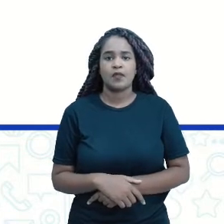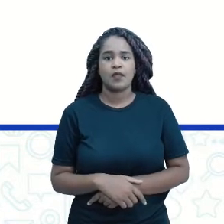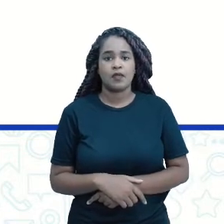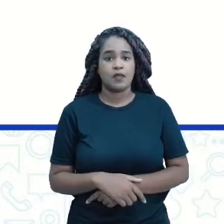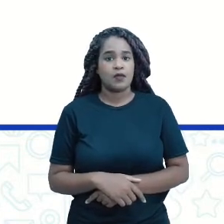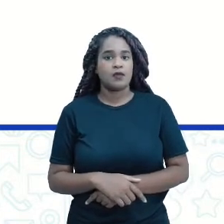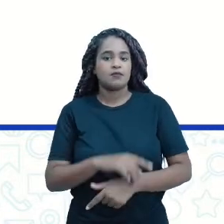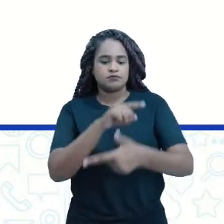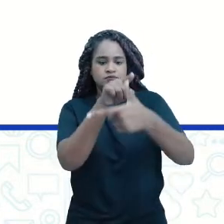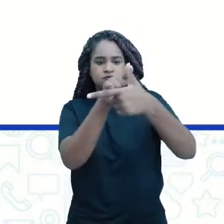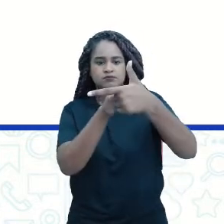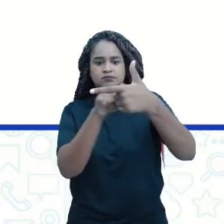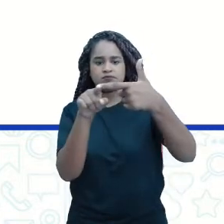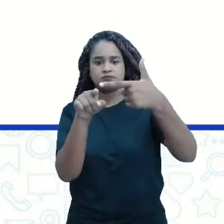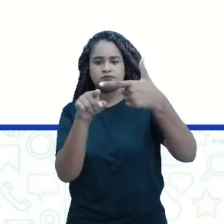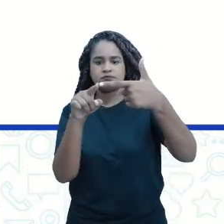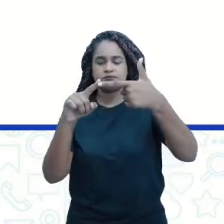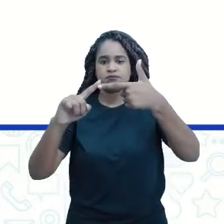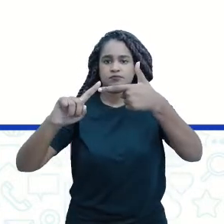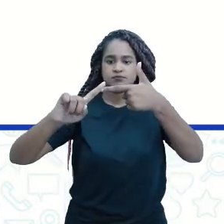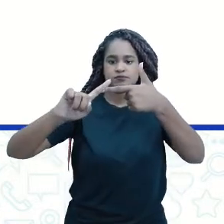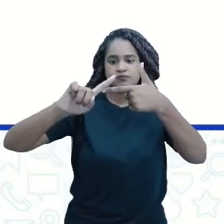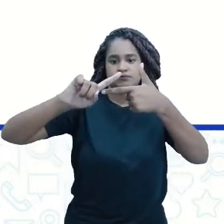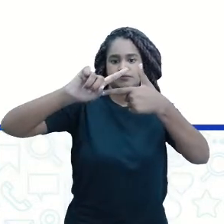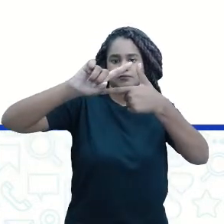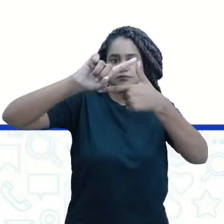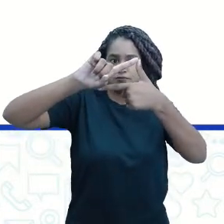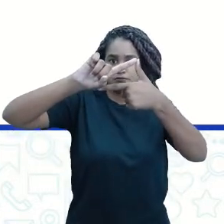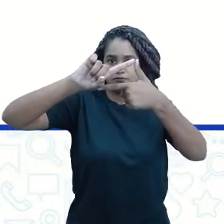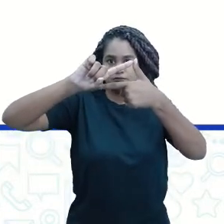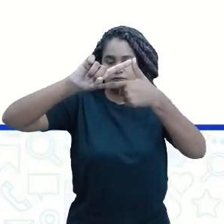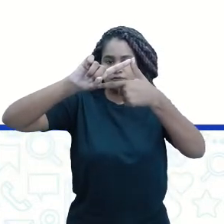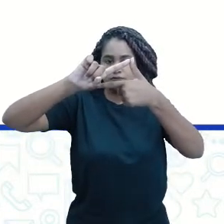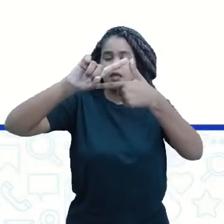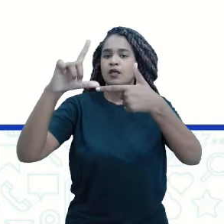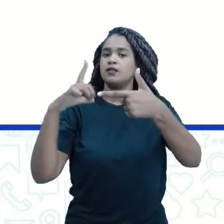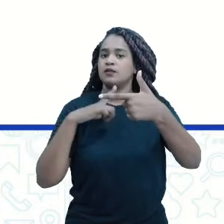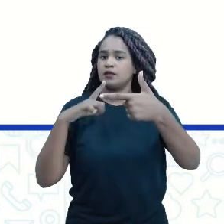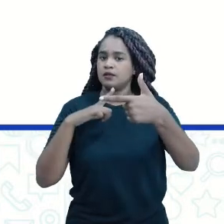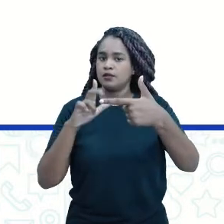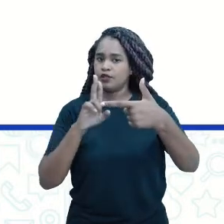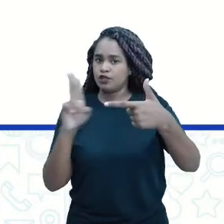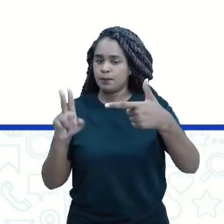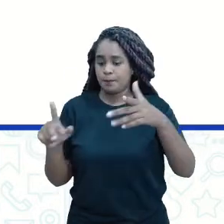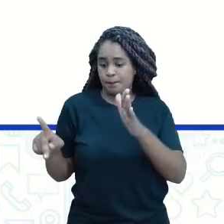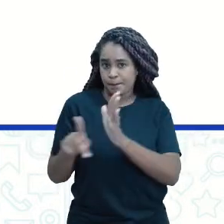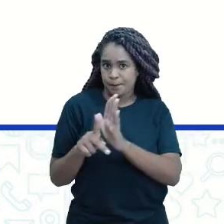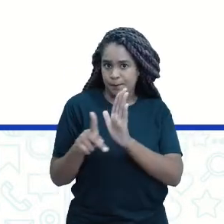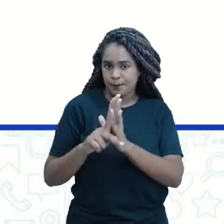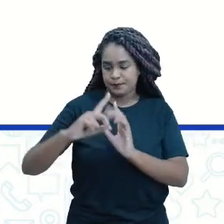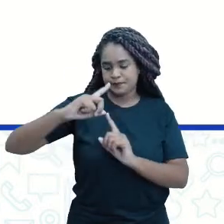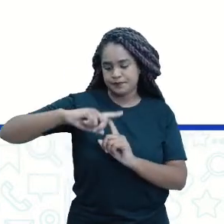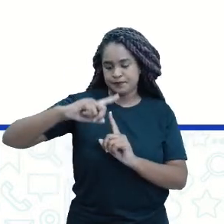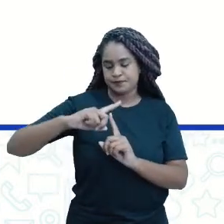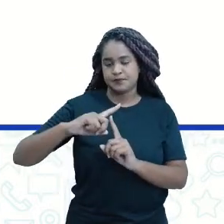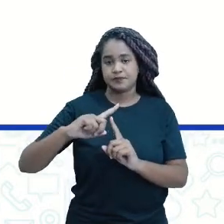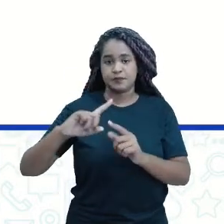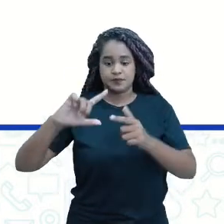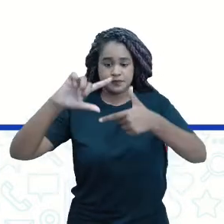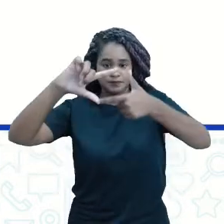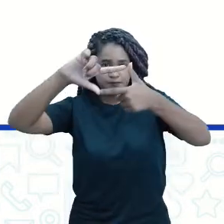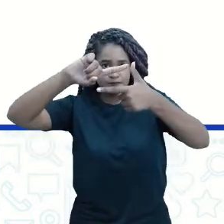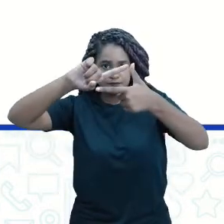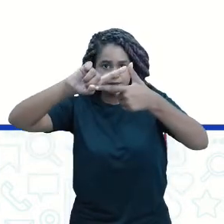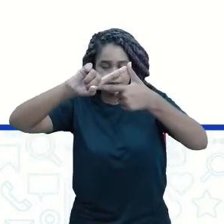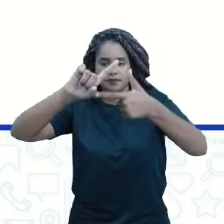dos lados, né? Esses lados no triângulo retângulo, eles recebem outros nomes. E a gente já viu que, de acordo com esses